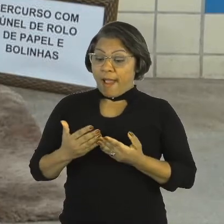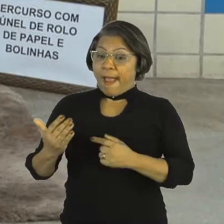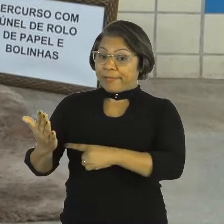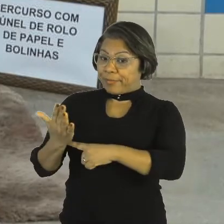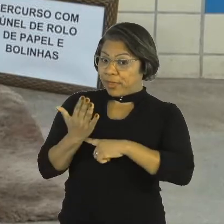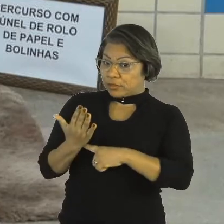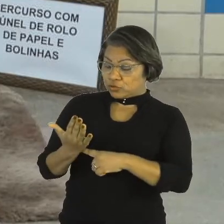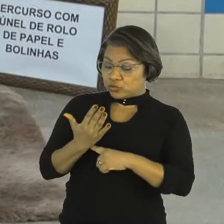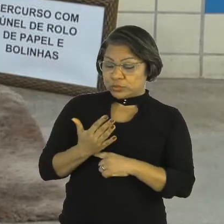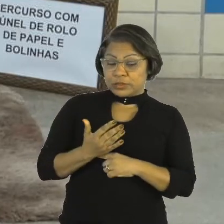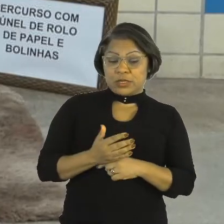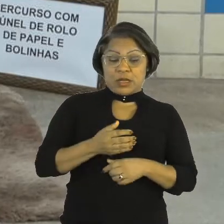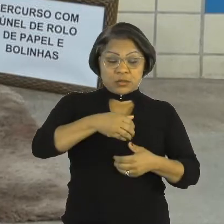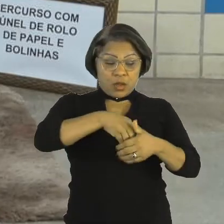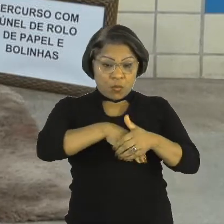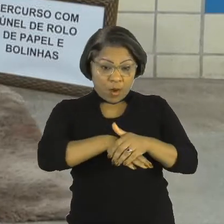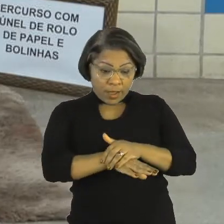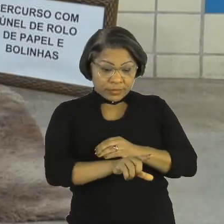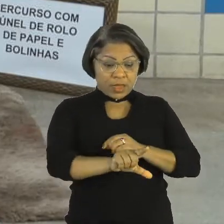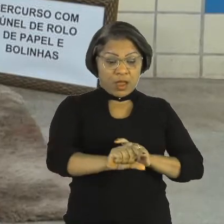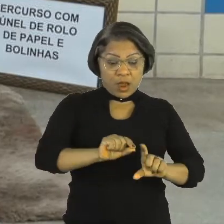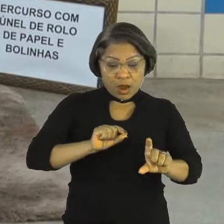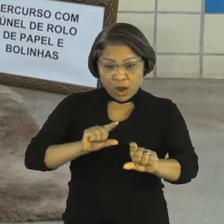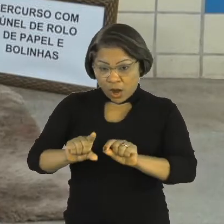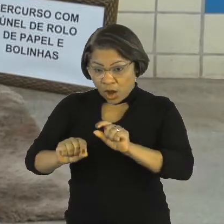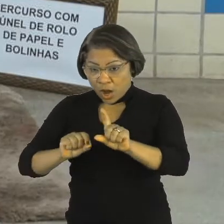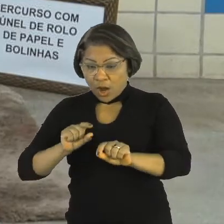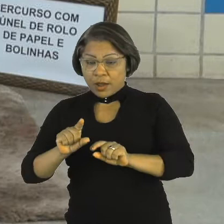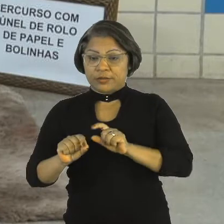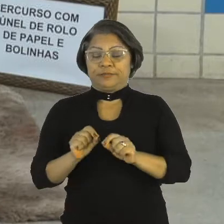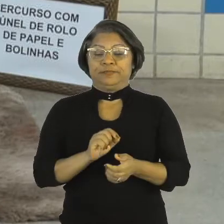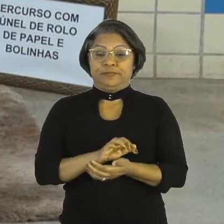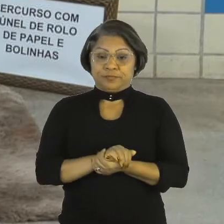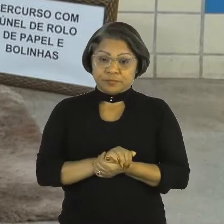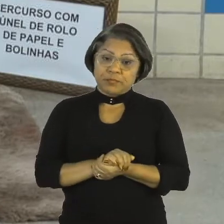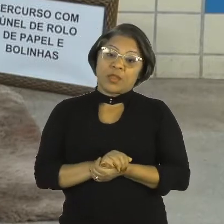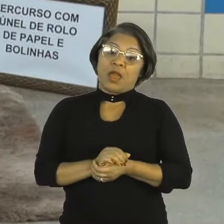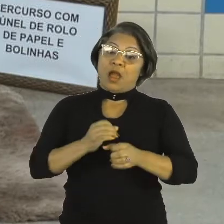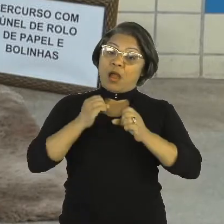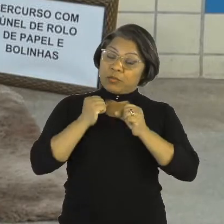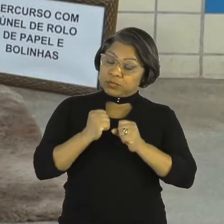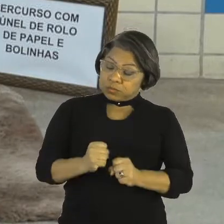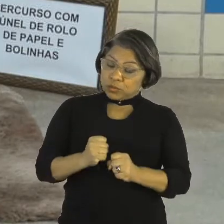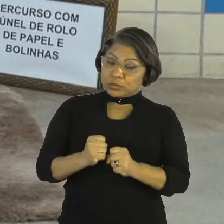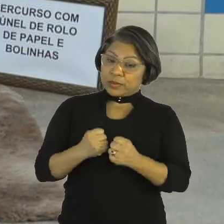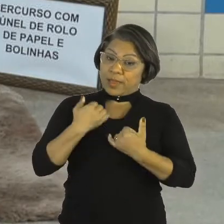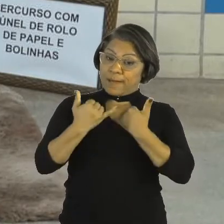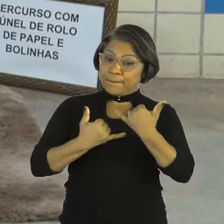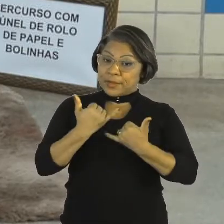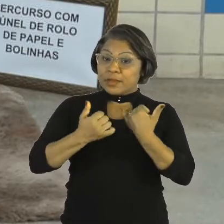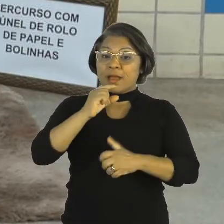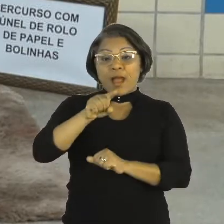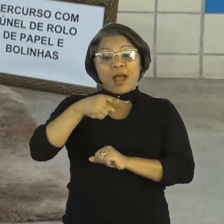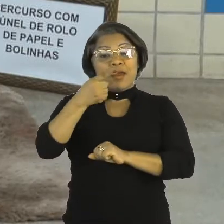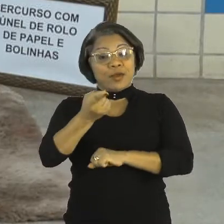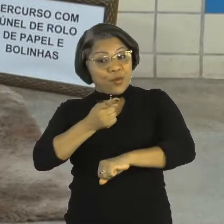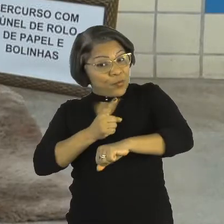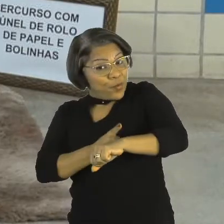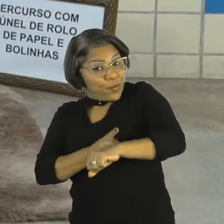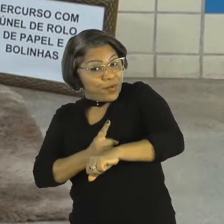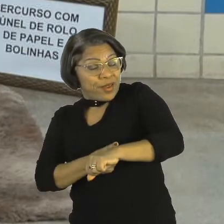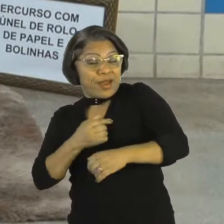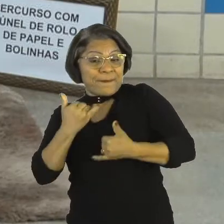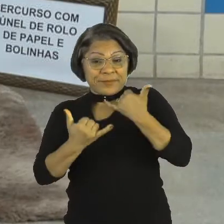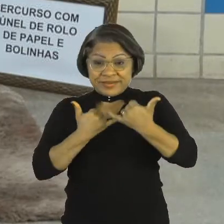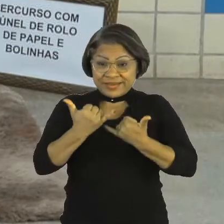todos os objetos que foram utilizados na brincadeira para que possa ser utilizado em outros momentos também de brincadeira. É